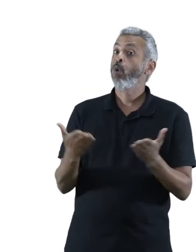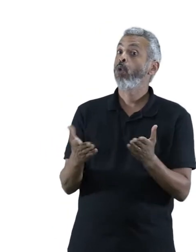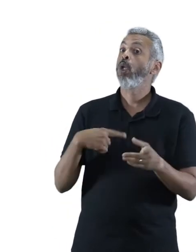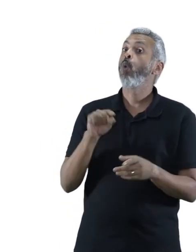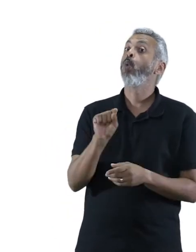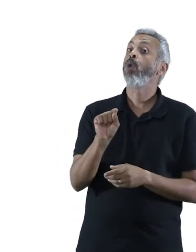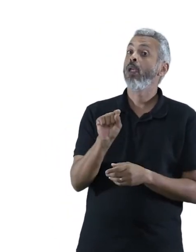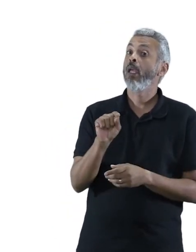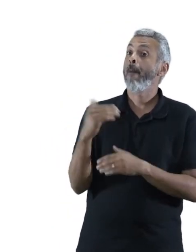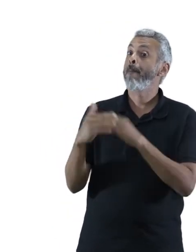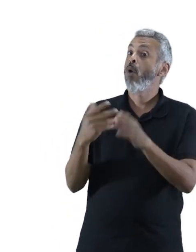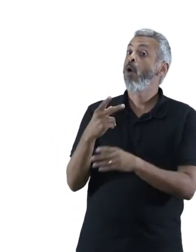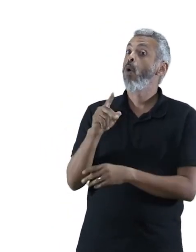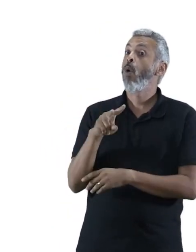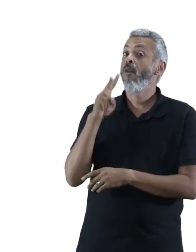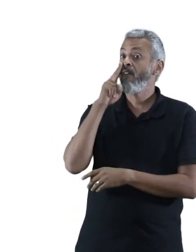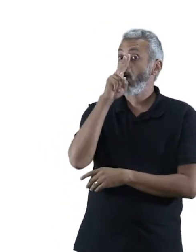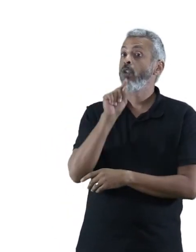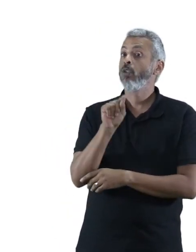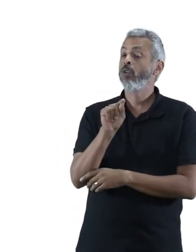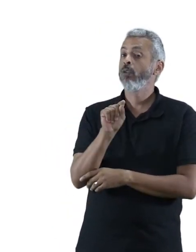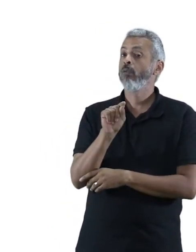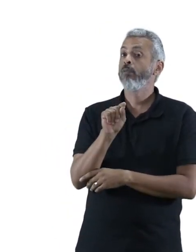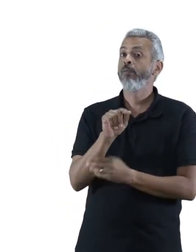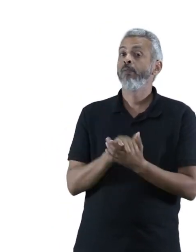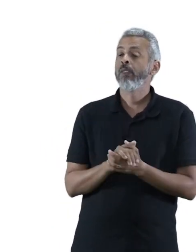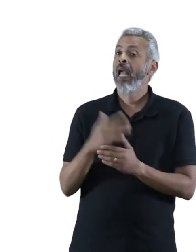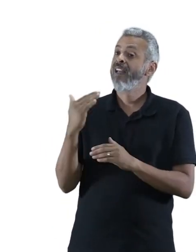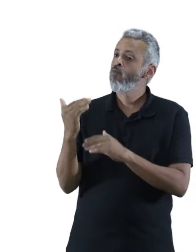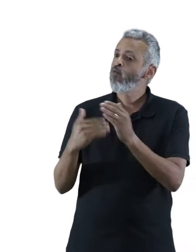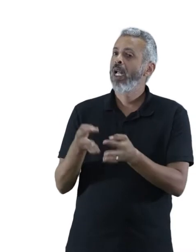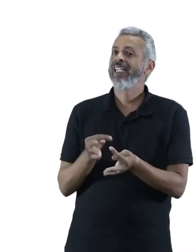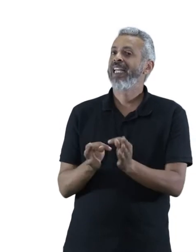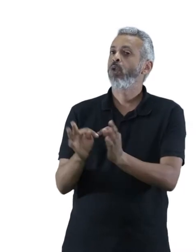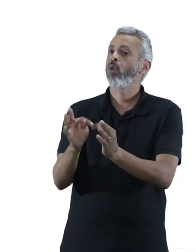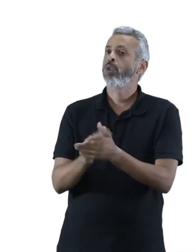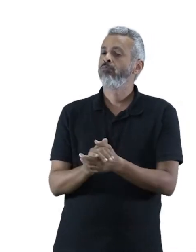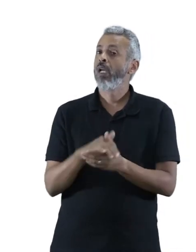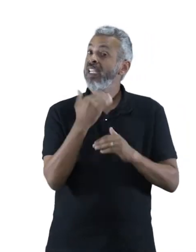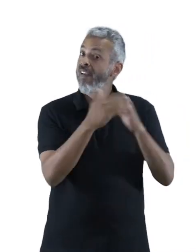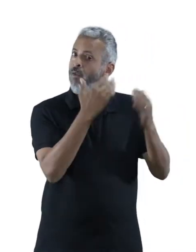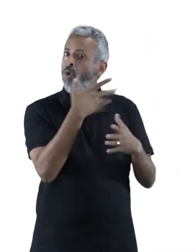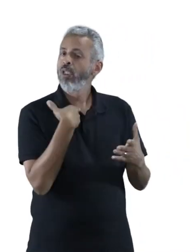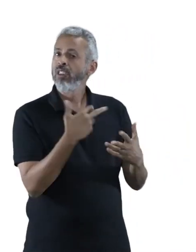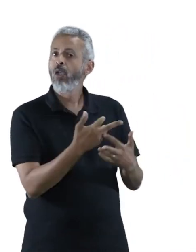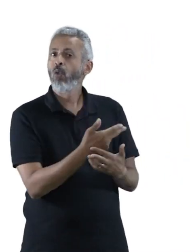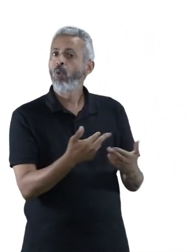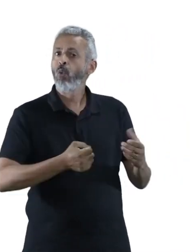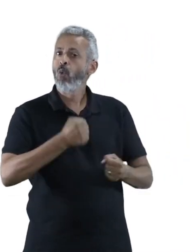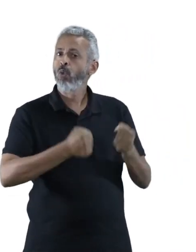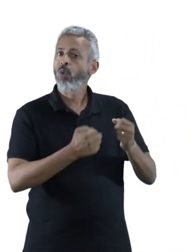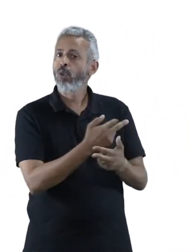um processo que é muito forte, que é, claro, a evolução da tecnologia e a evolução dos meios de